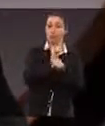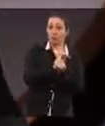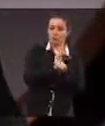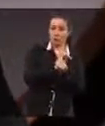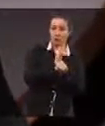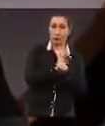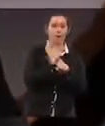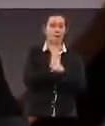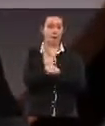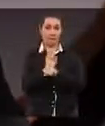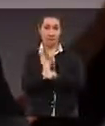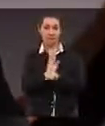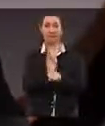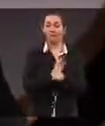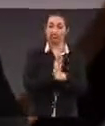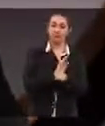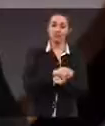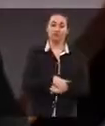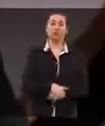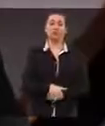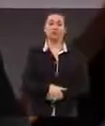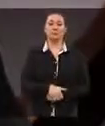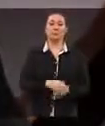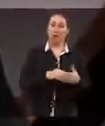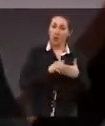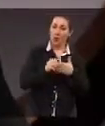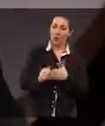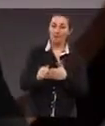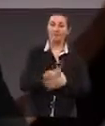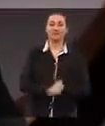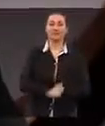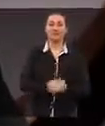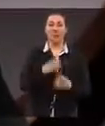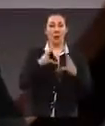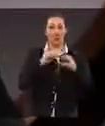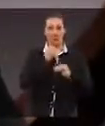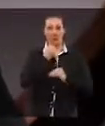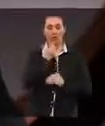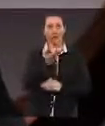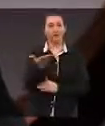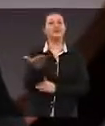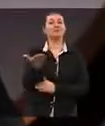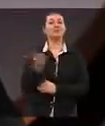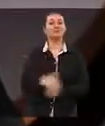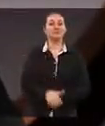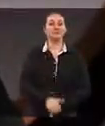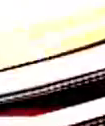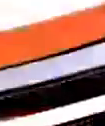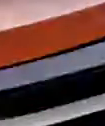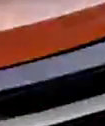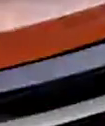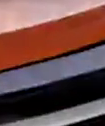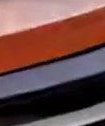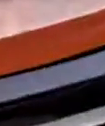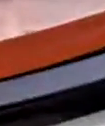então acessando os nossos links lá no YouTube acompanhando os vídeos. Uma boa noite para você e a gente se vê.